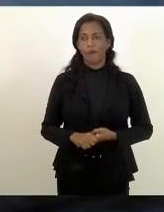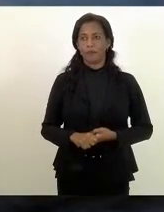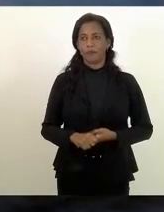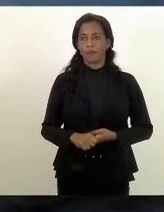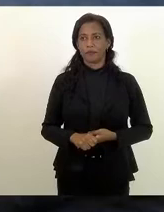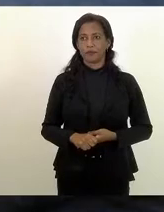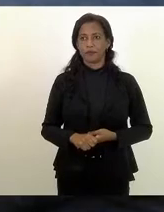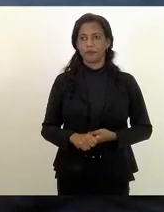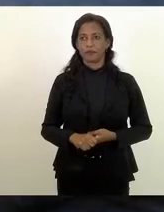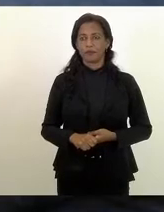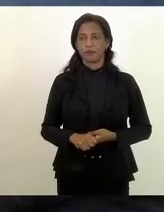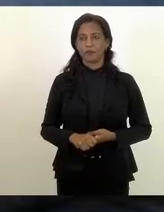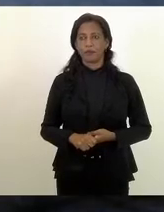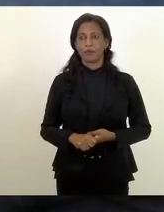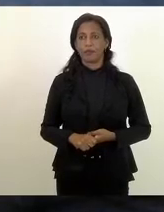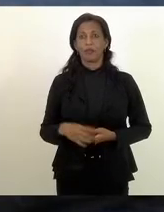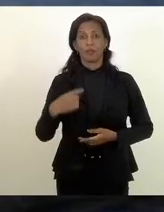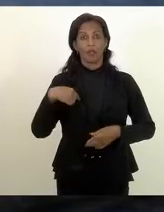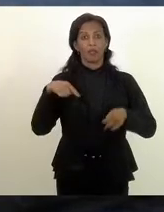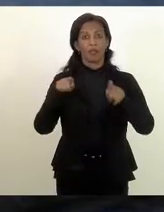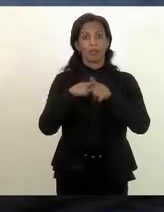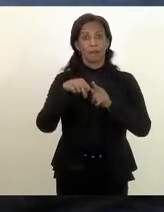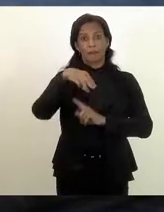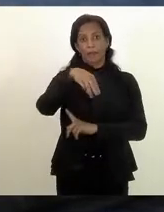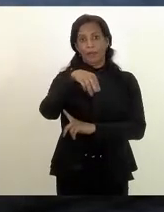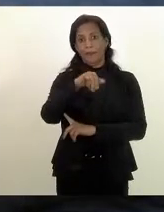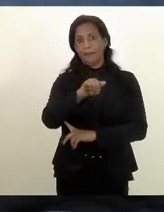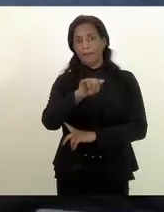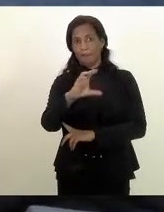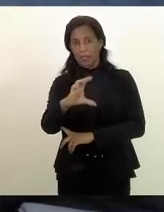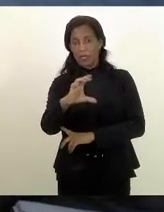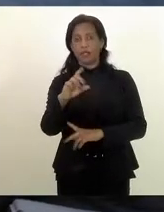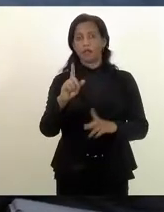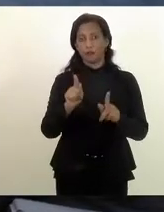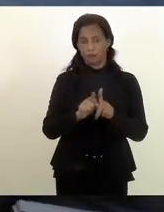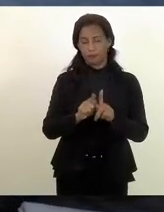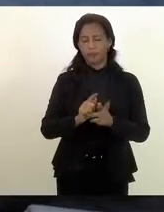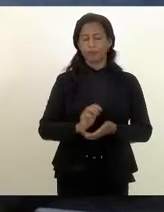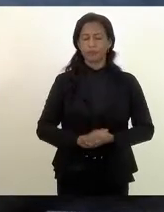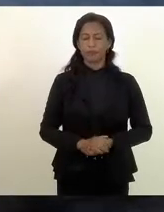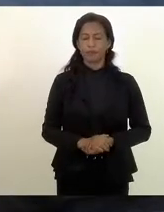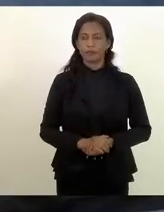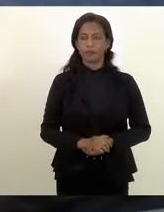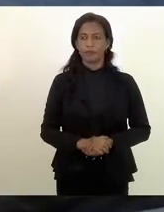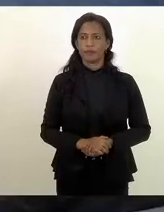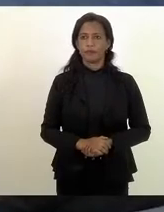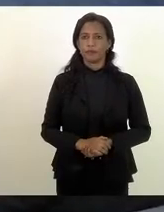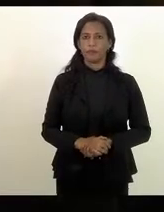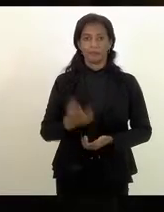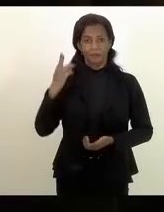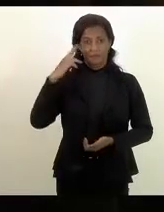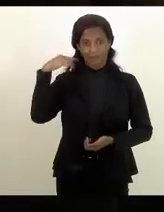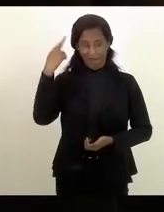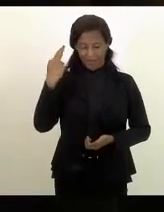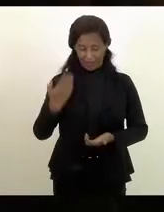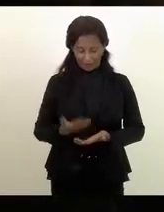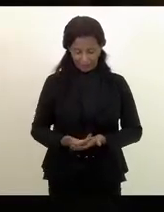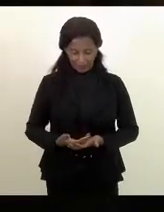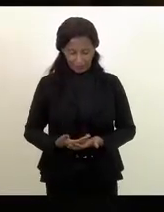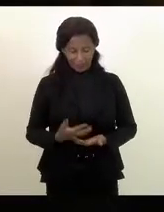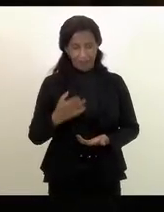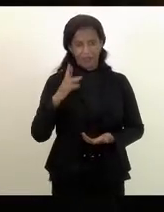também eu presidente deputado Mink escrito senhora presidenta